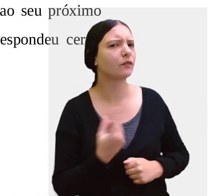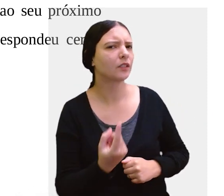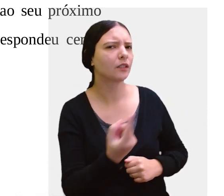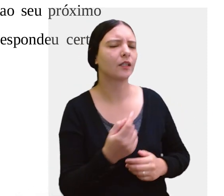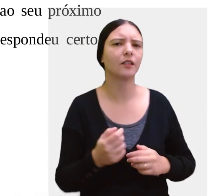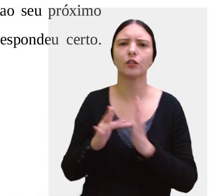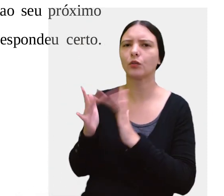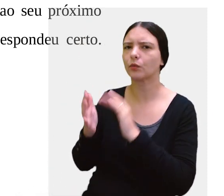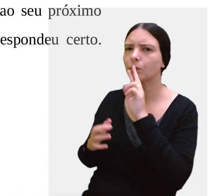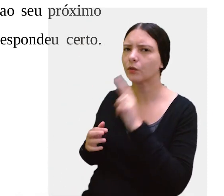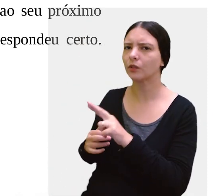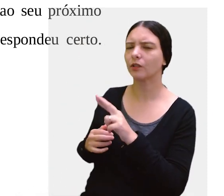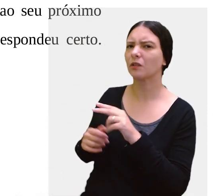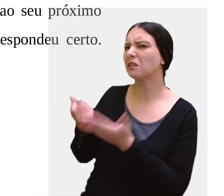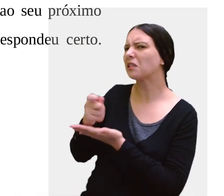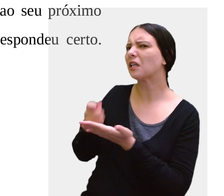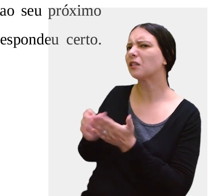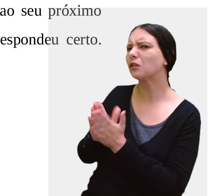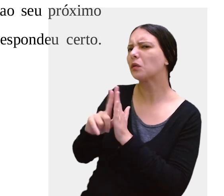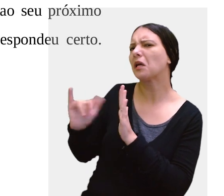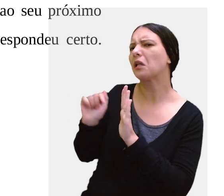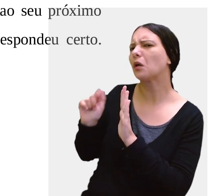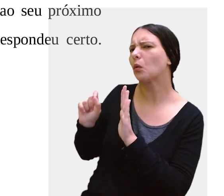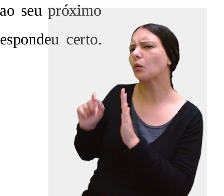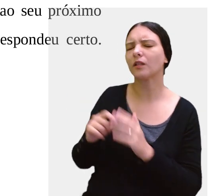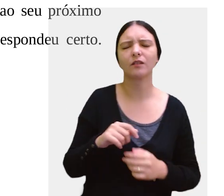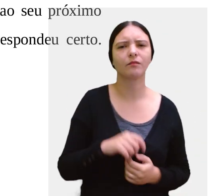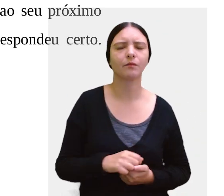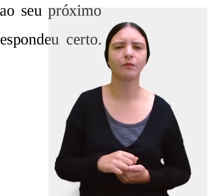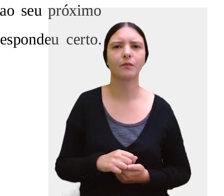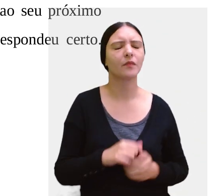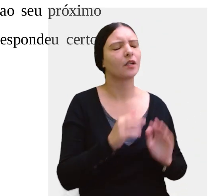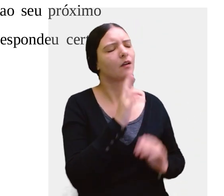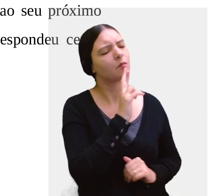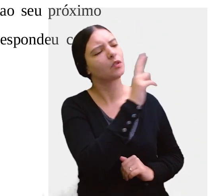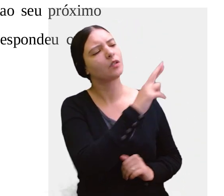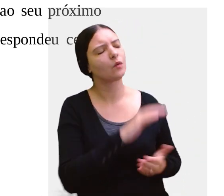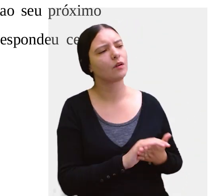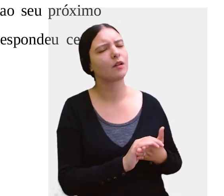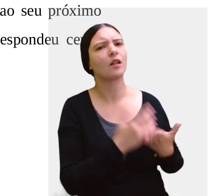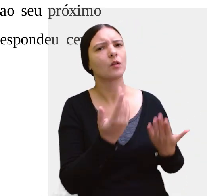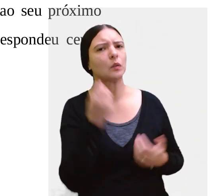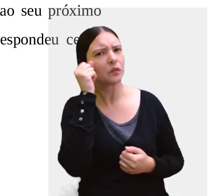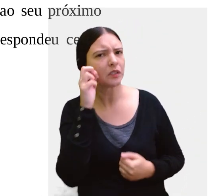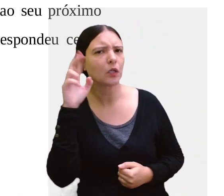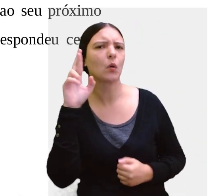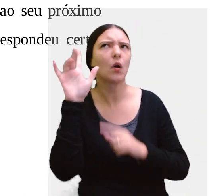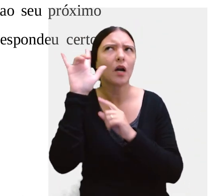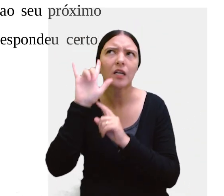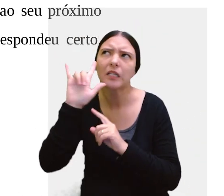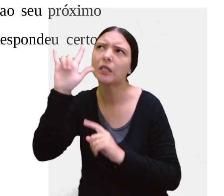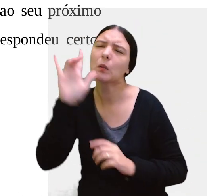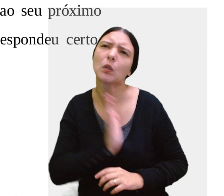Jesus lhe disse: O que é que está escrito na lei? Como você lê? Ele então respondeu: ame o Senhor, seu Deus, com todo o seu